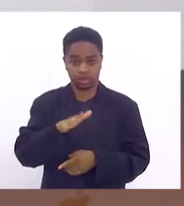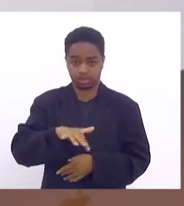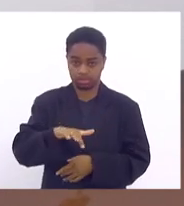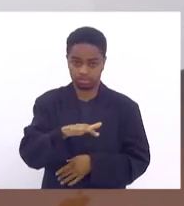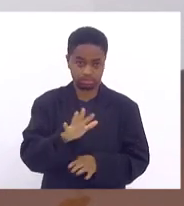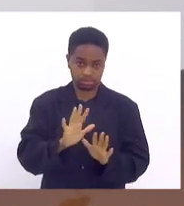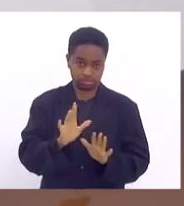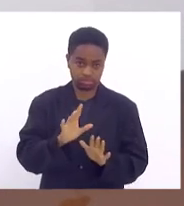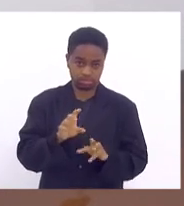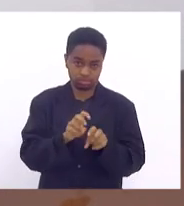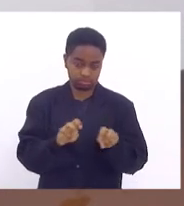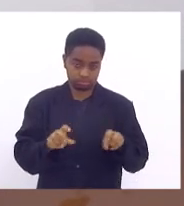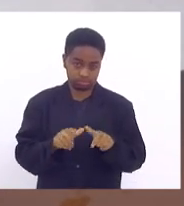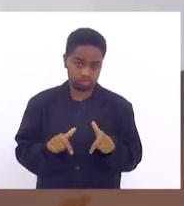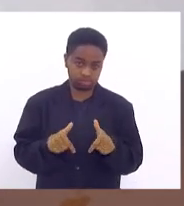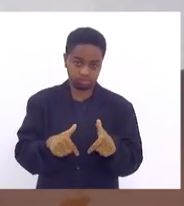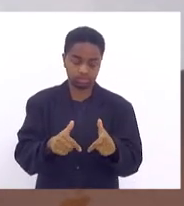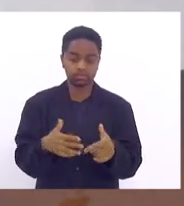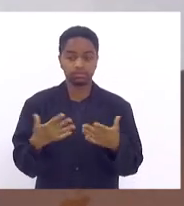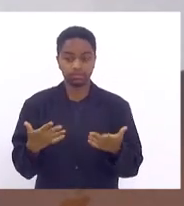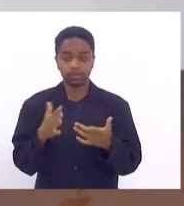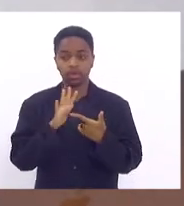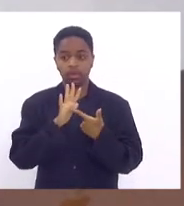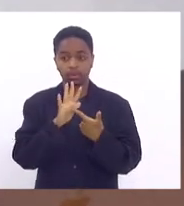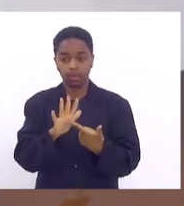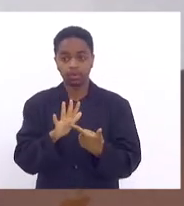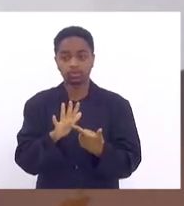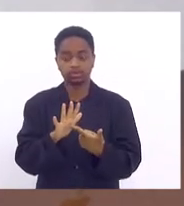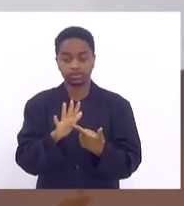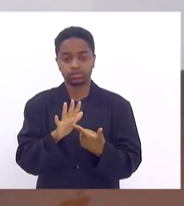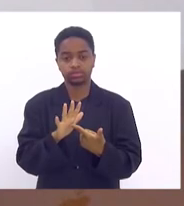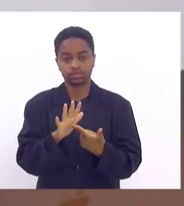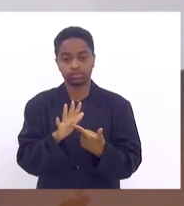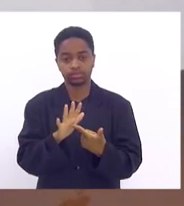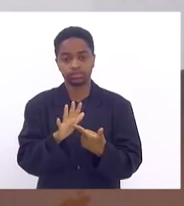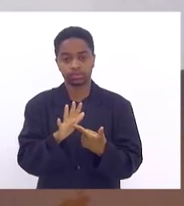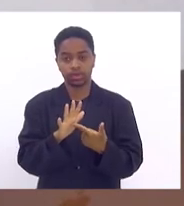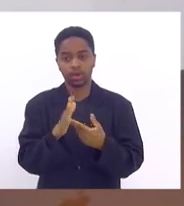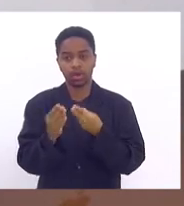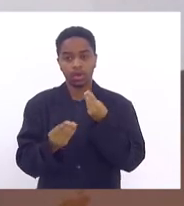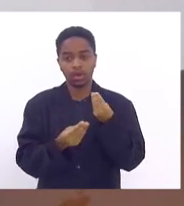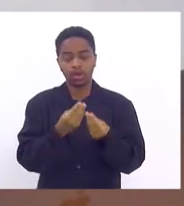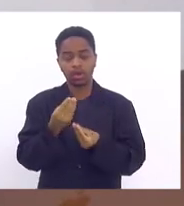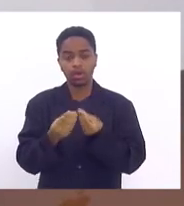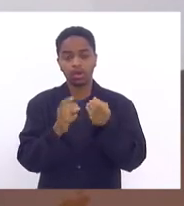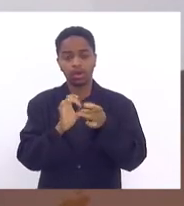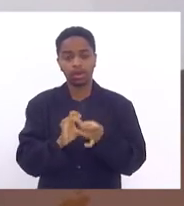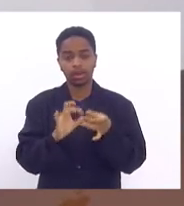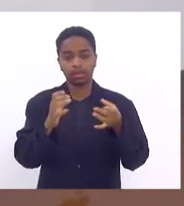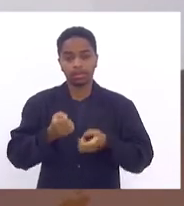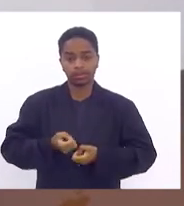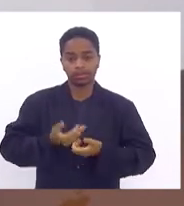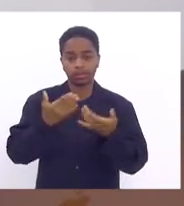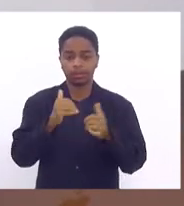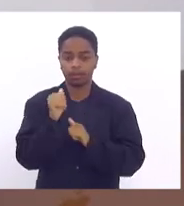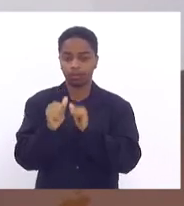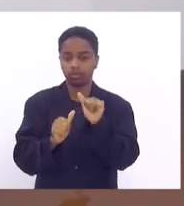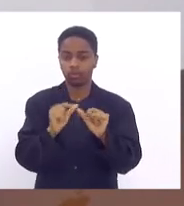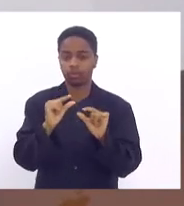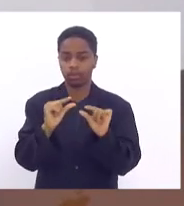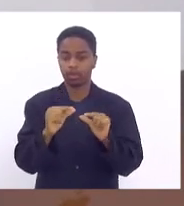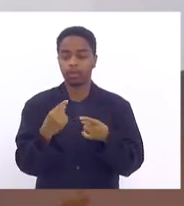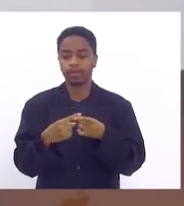intervir Então isso é muito ilustrativo né isso ilustra bastante como a liberdade de expressão vem mudando um pouco se